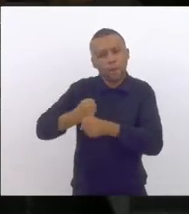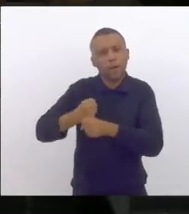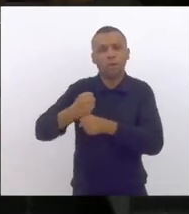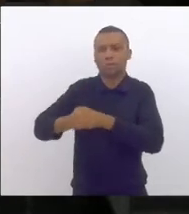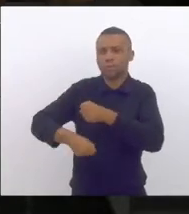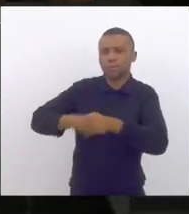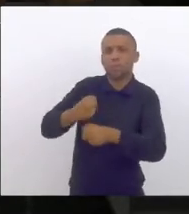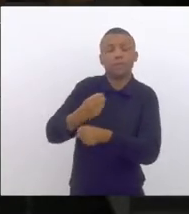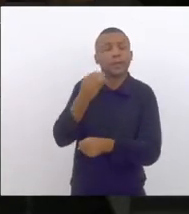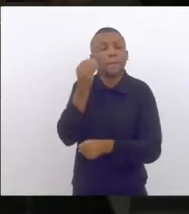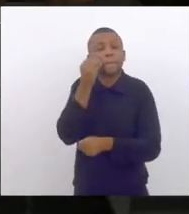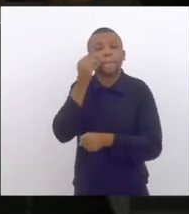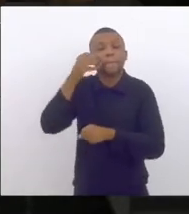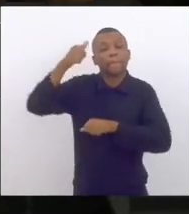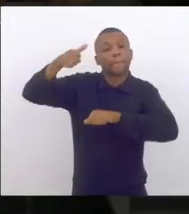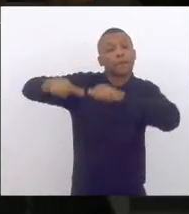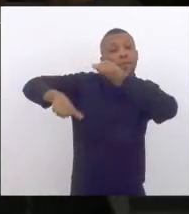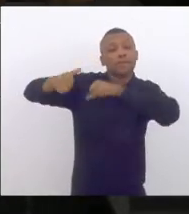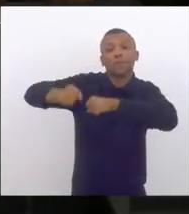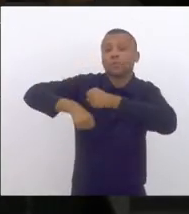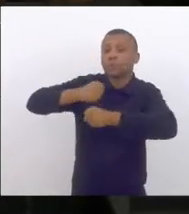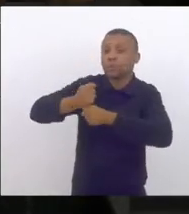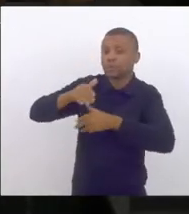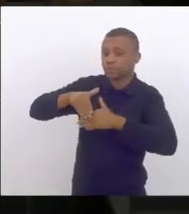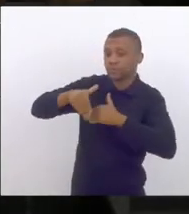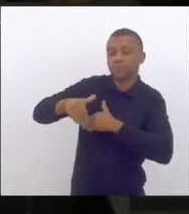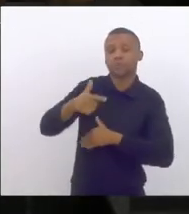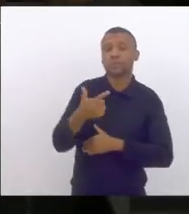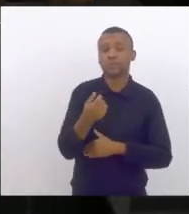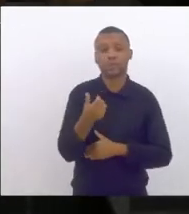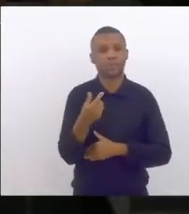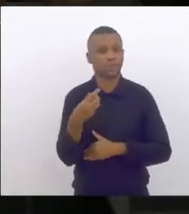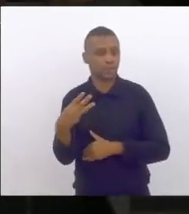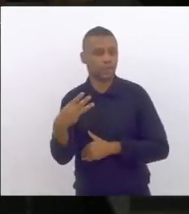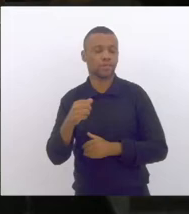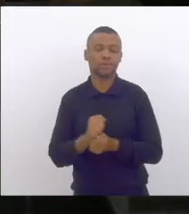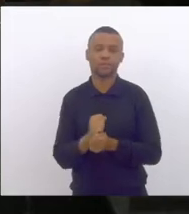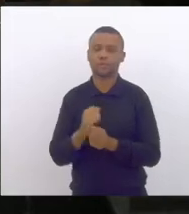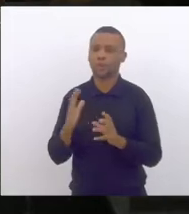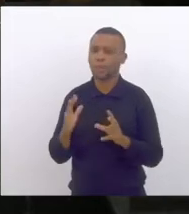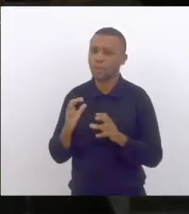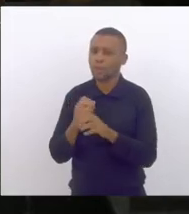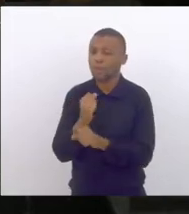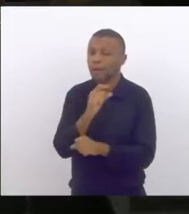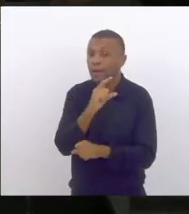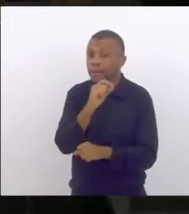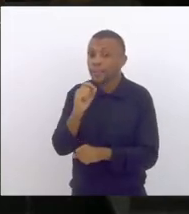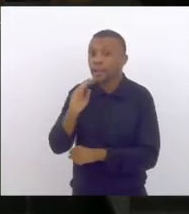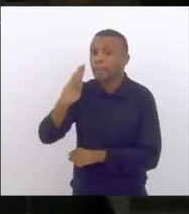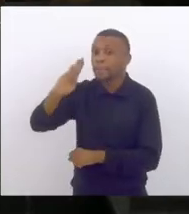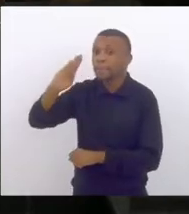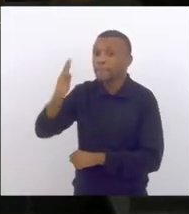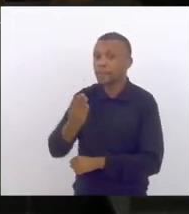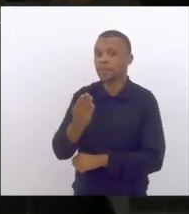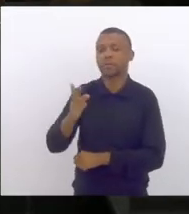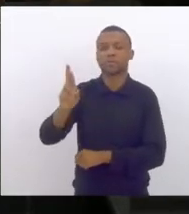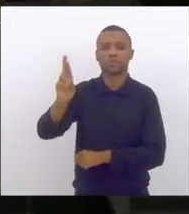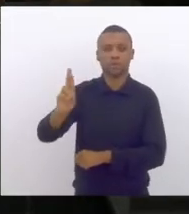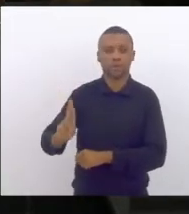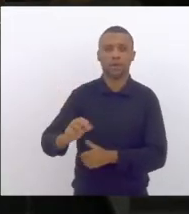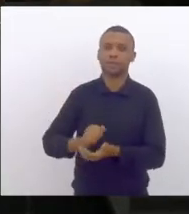tem previsão para 2023 atingir a casa dos 100 bilhões de reais